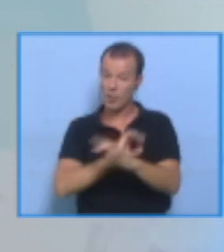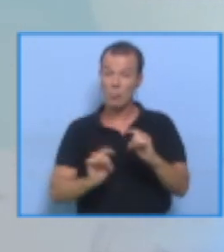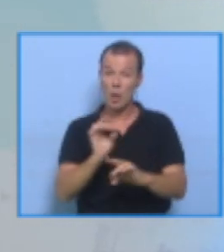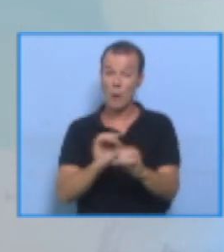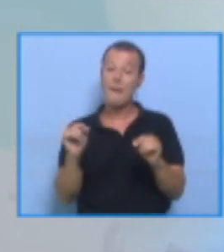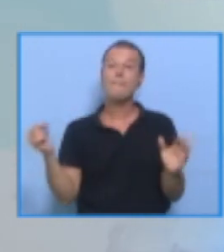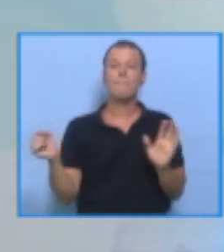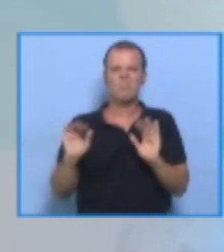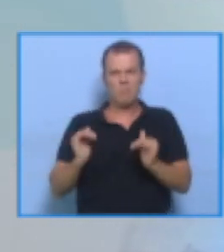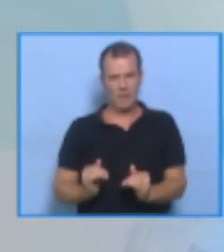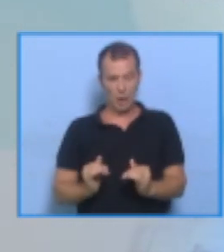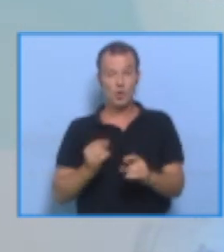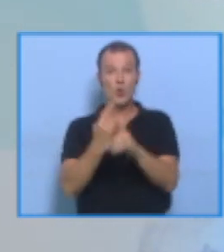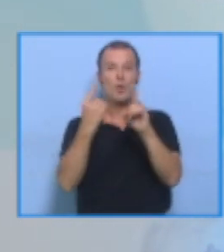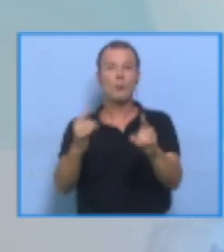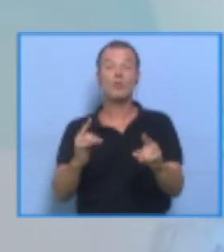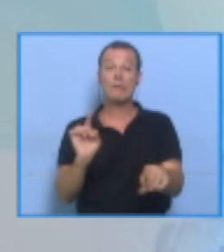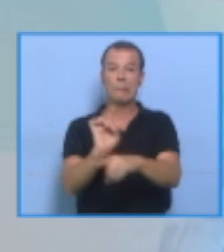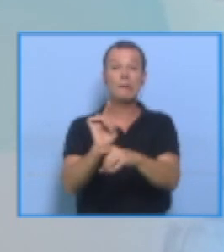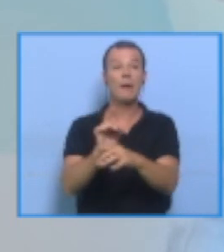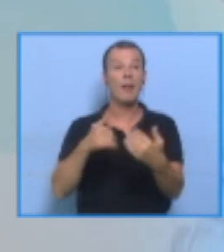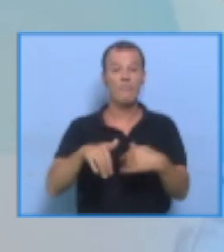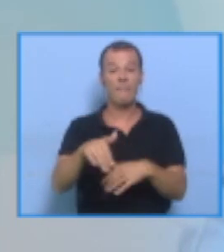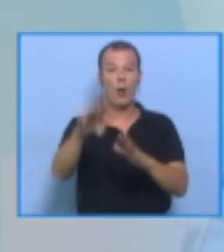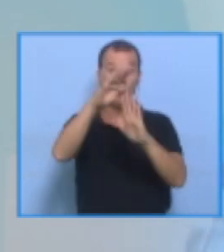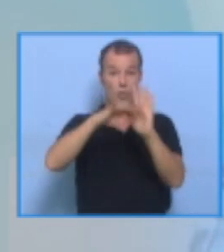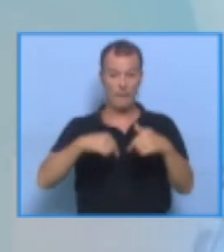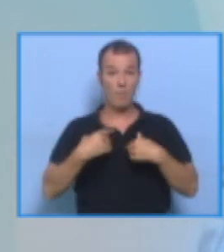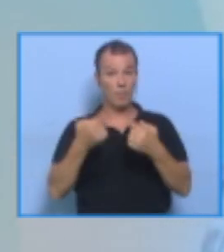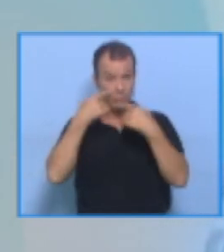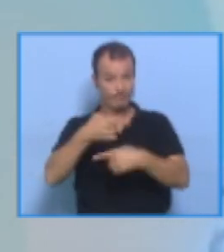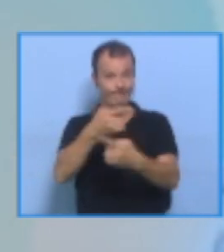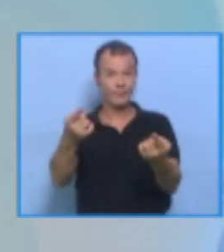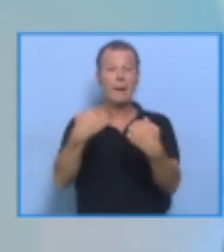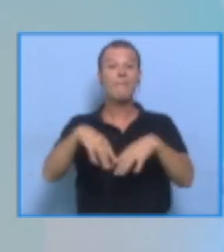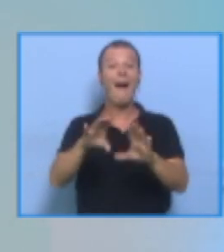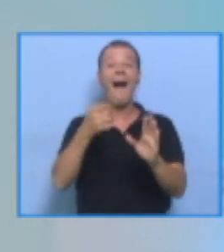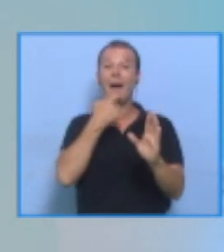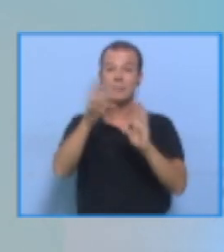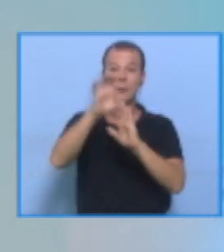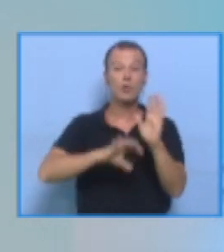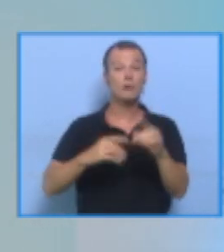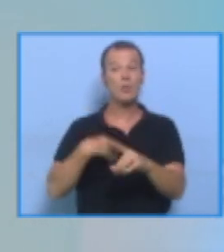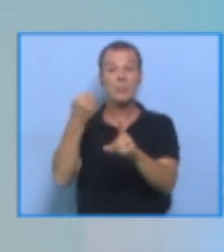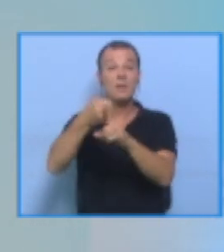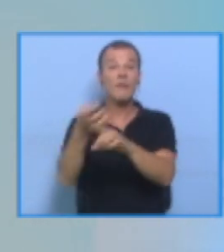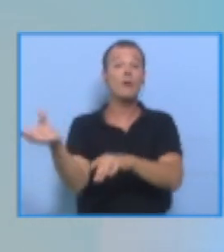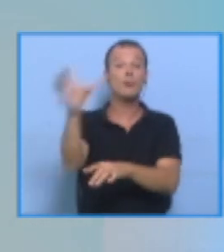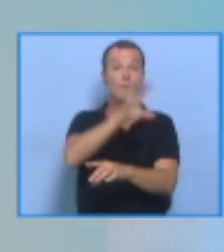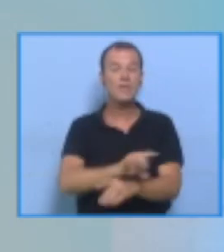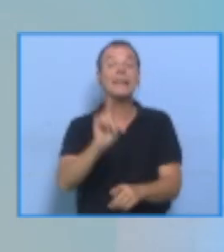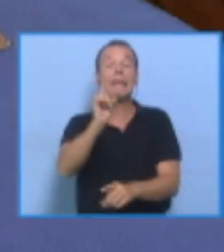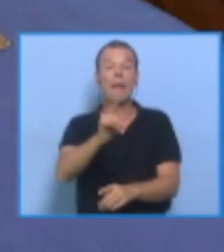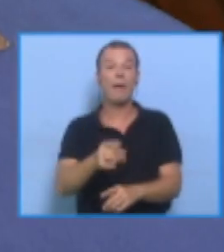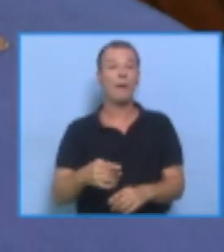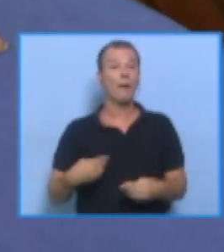ela, apesar de tudo, ainda vai apresentar o seu programa, e ela pôs uma condição que também é difícil e que desafia os Estados, que é a